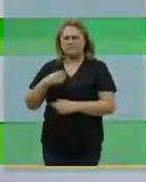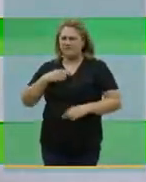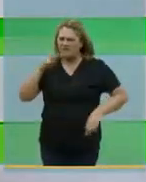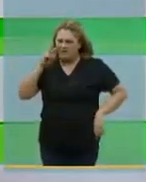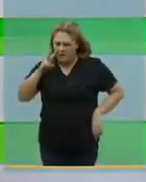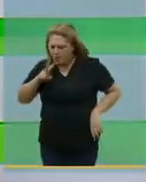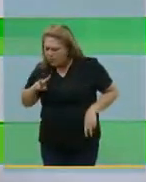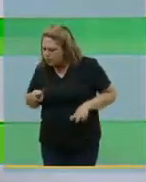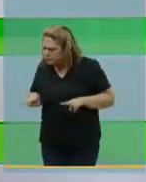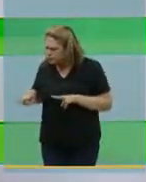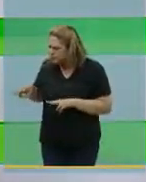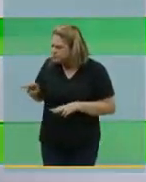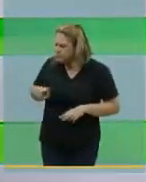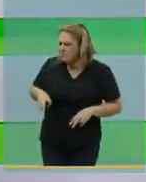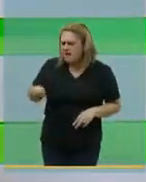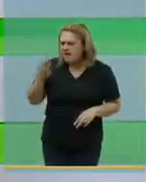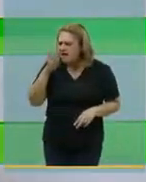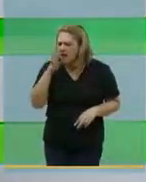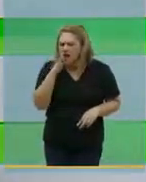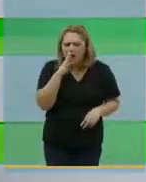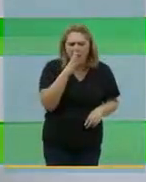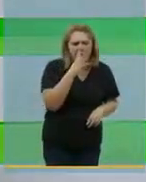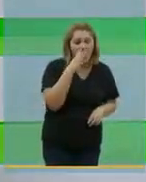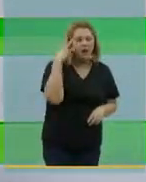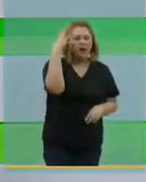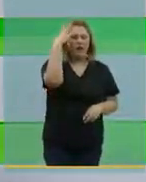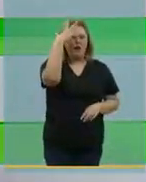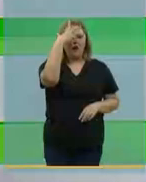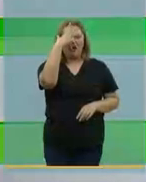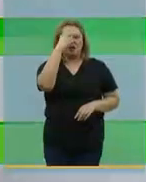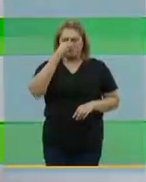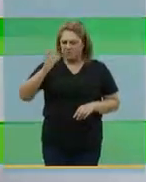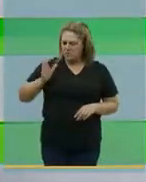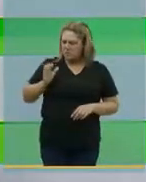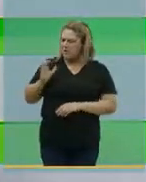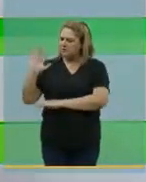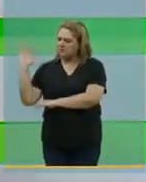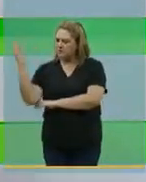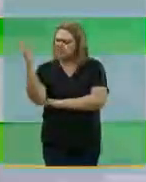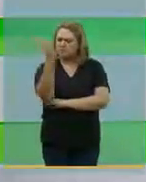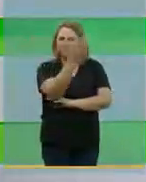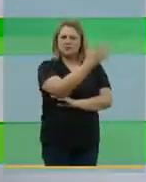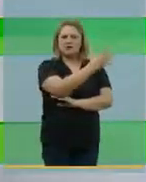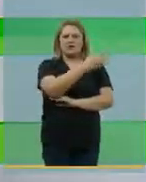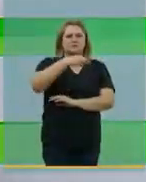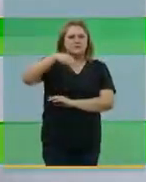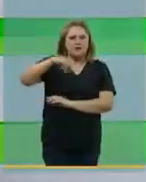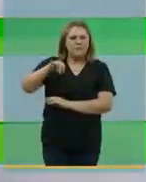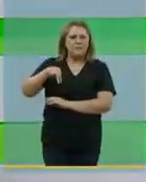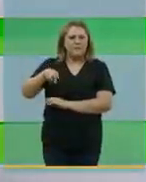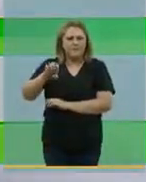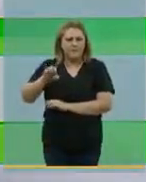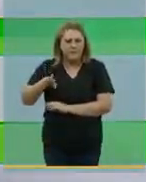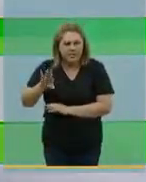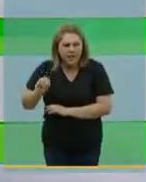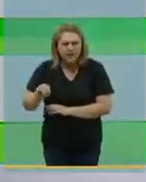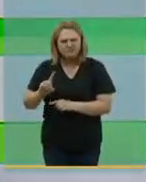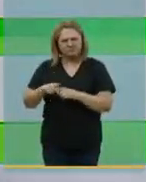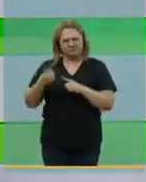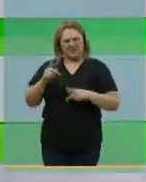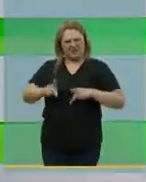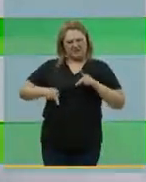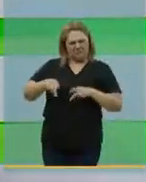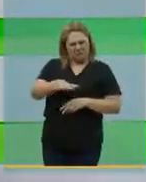fotografia do brasil desigualdades sociais caminhar pelo país é